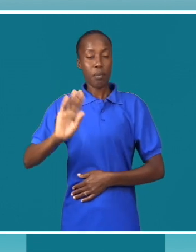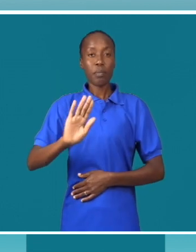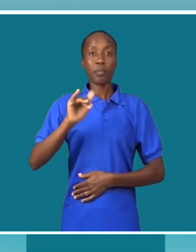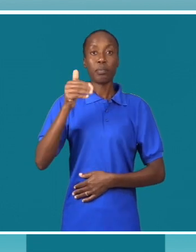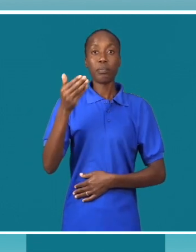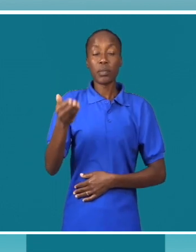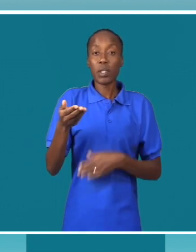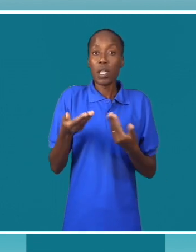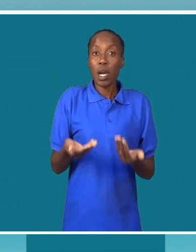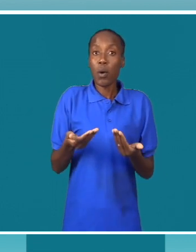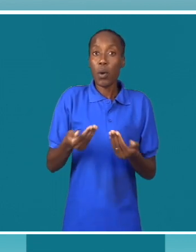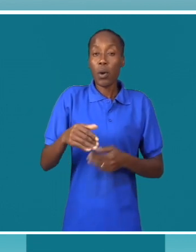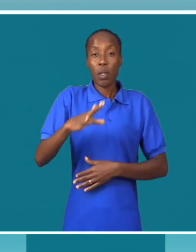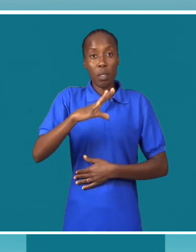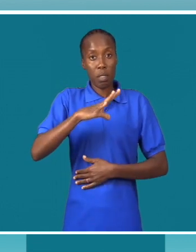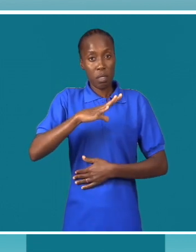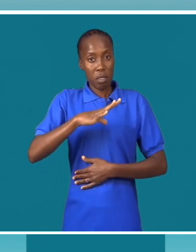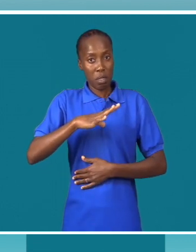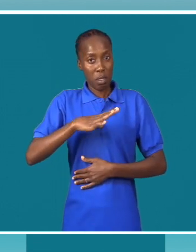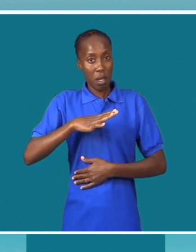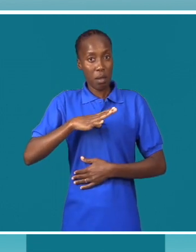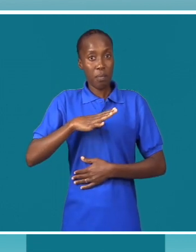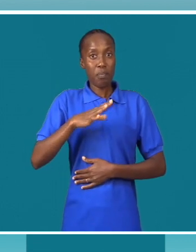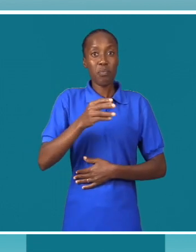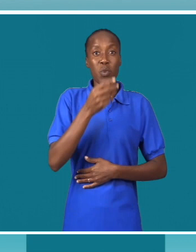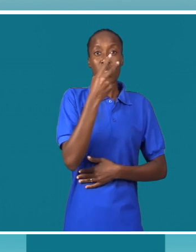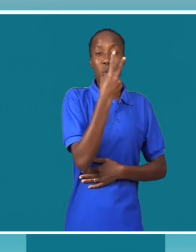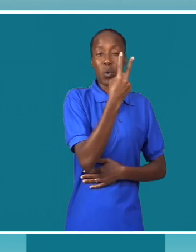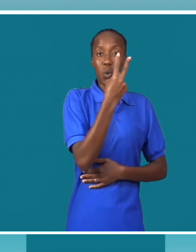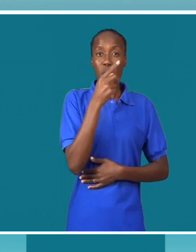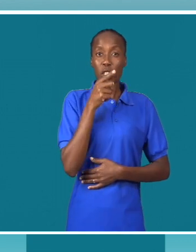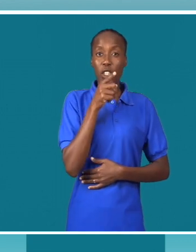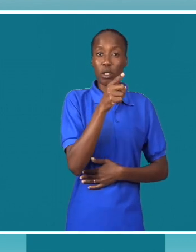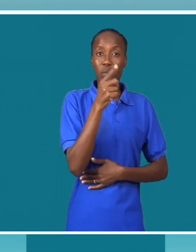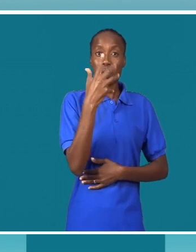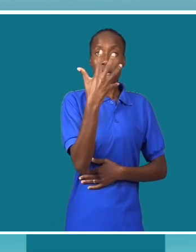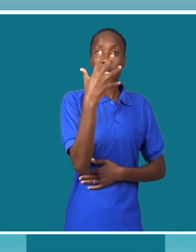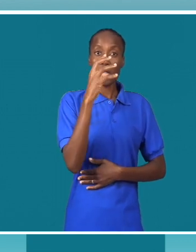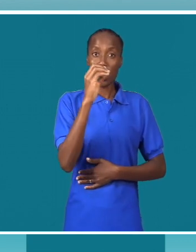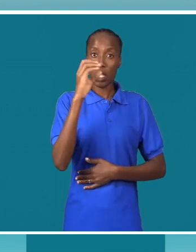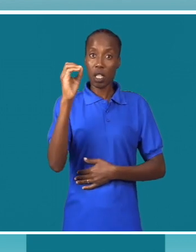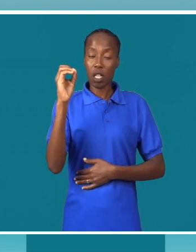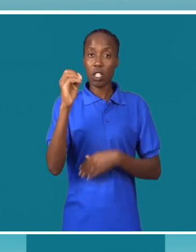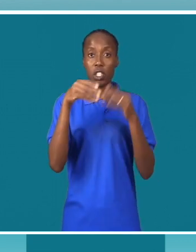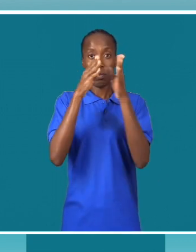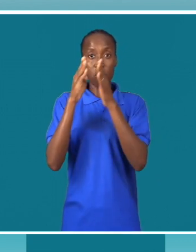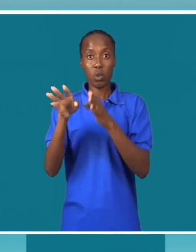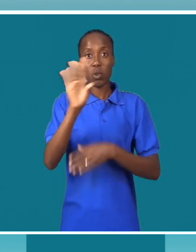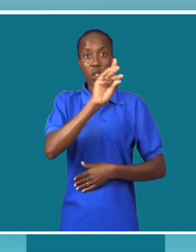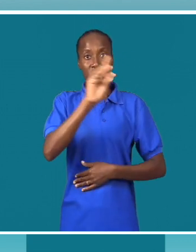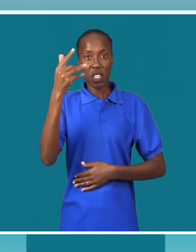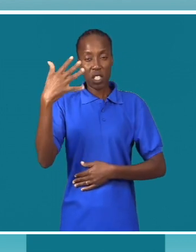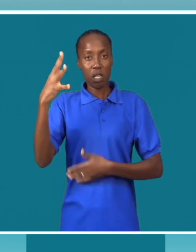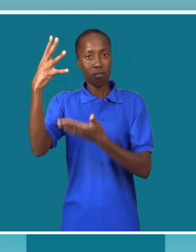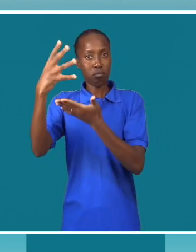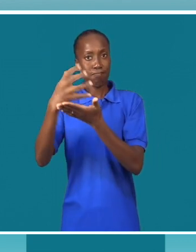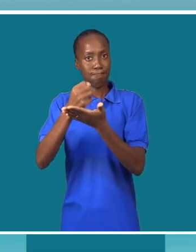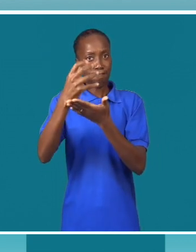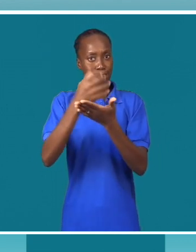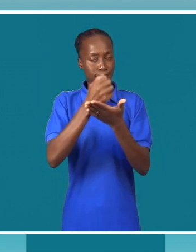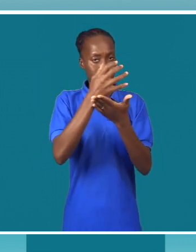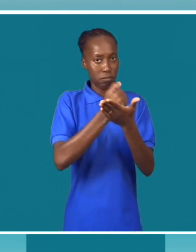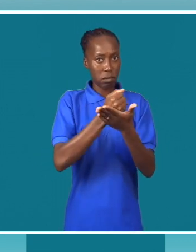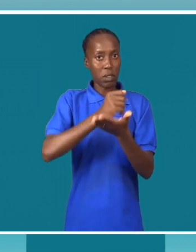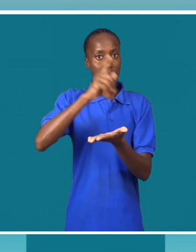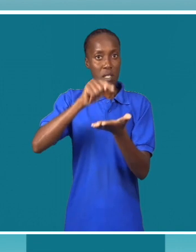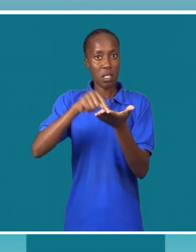Neste momento temos um universo de 2.500 pessoas com deficiência já identificadas a nível da cidade da Beira e Dondo